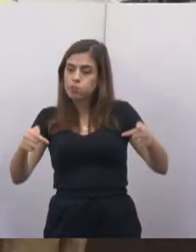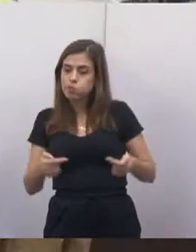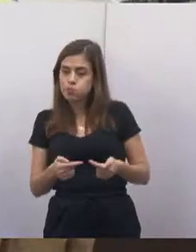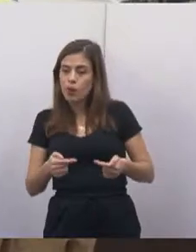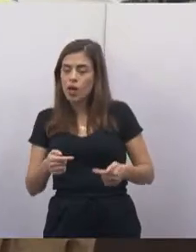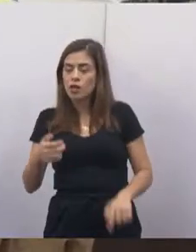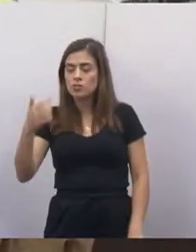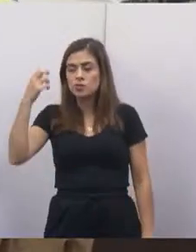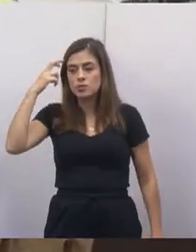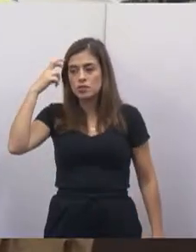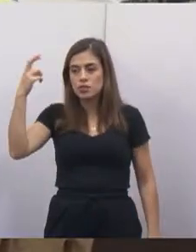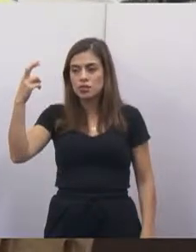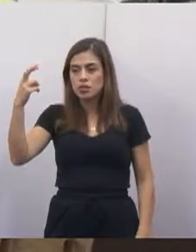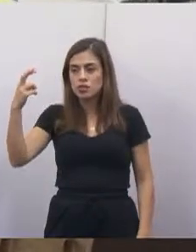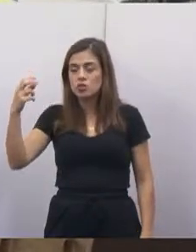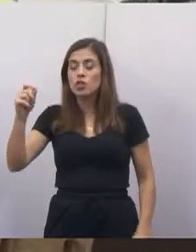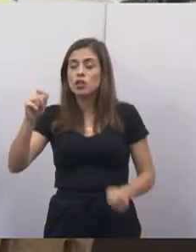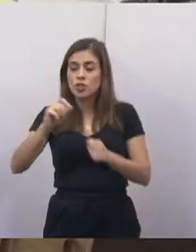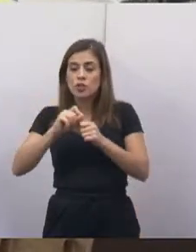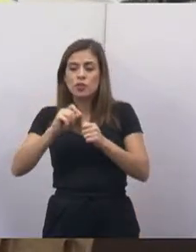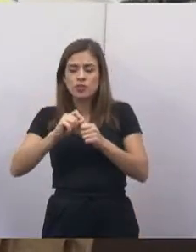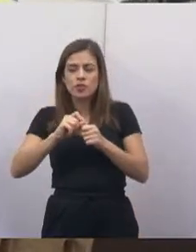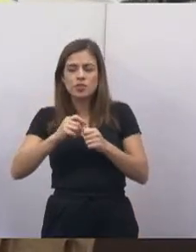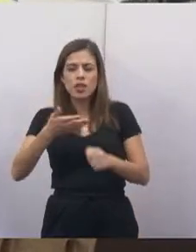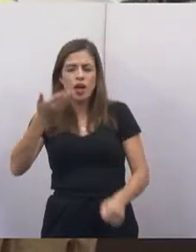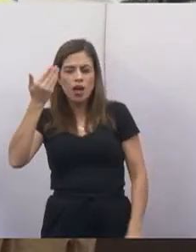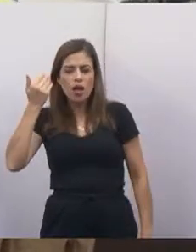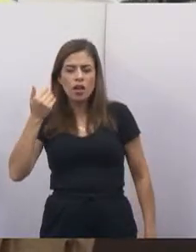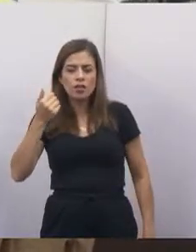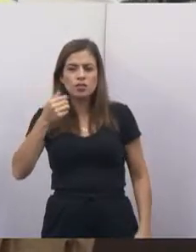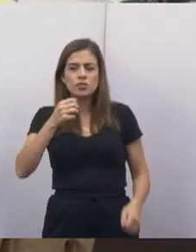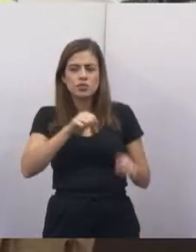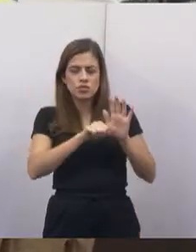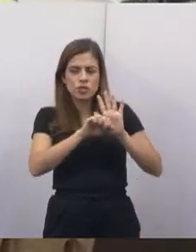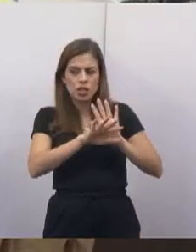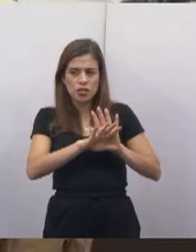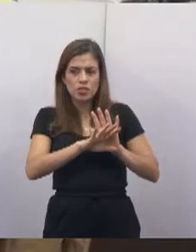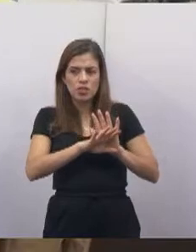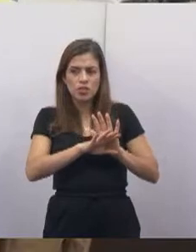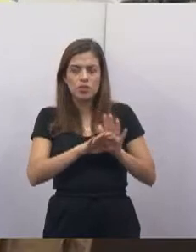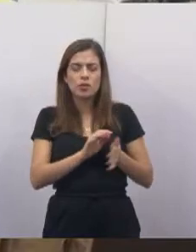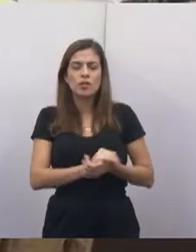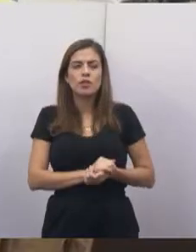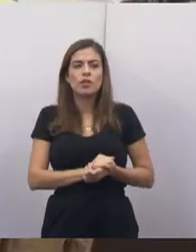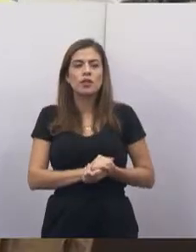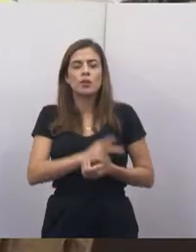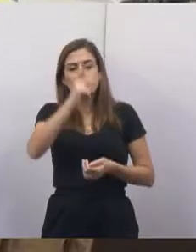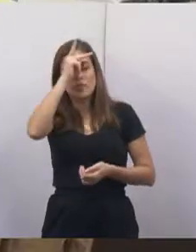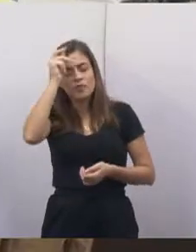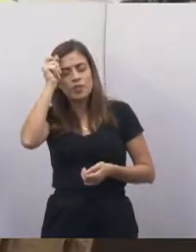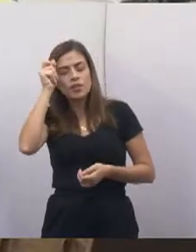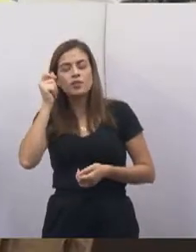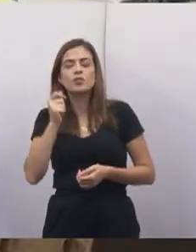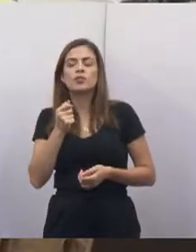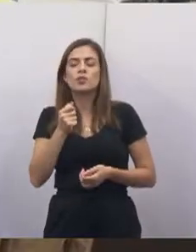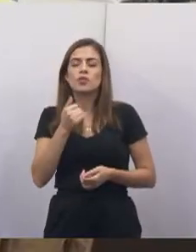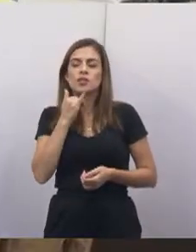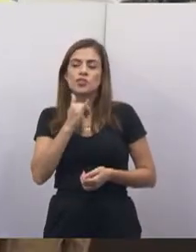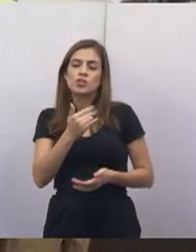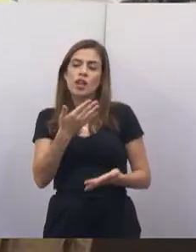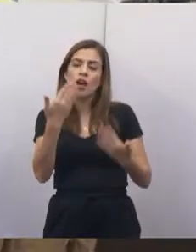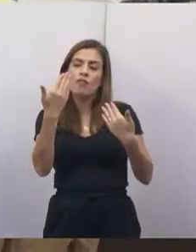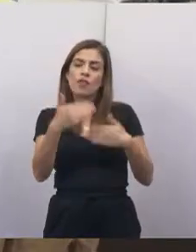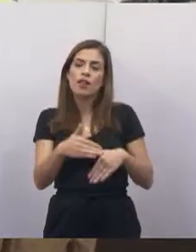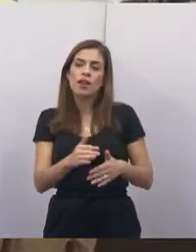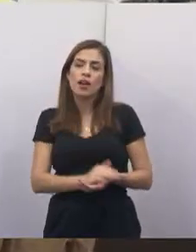prefeito e nós obtivemos uma resposta que ia avaliar. E eu estava na reunião, que o senhor também estava, que o prefeito falou assim, não,